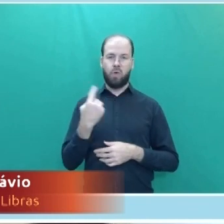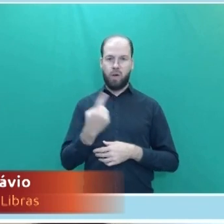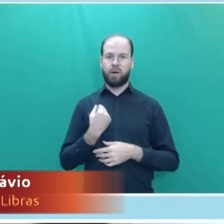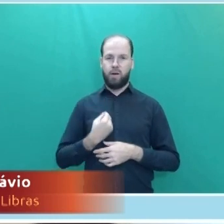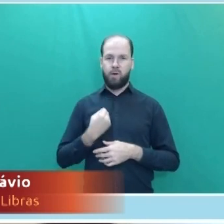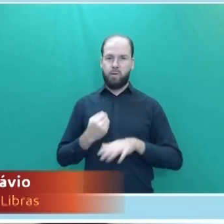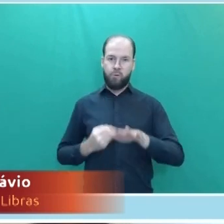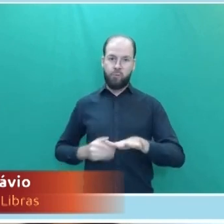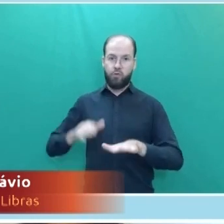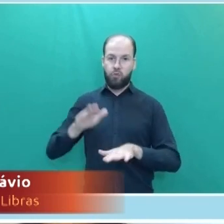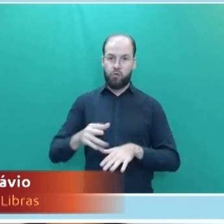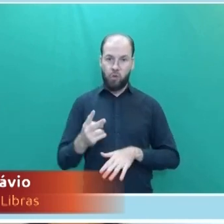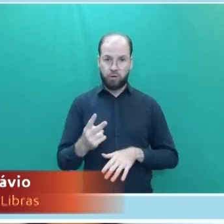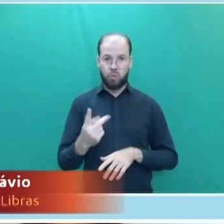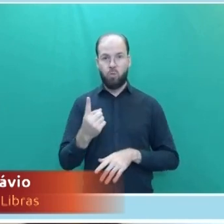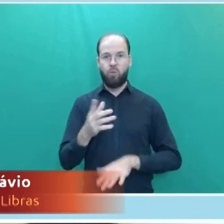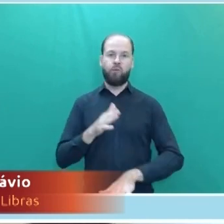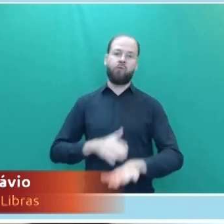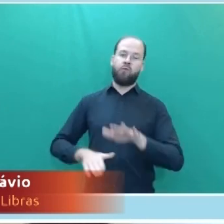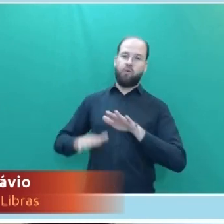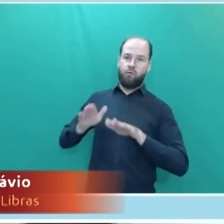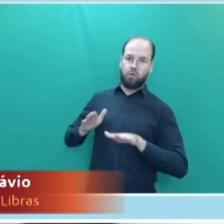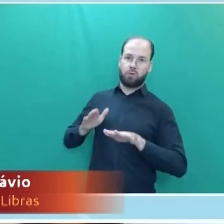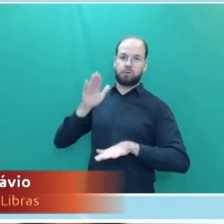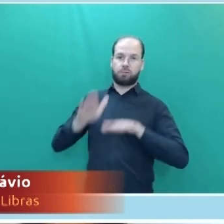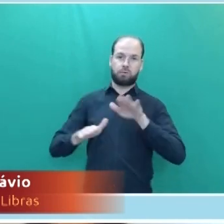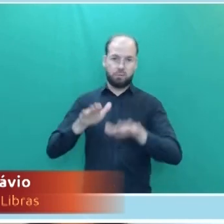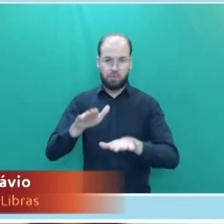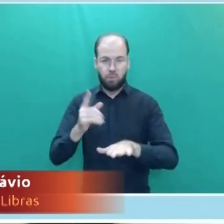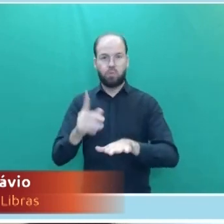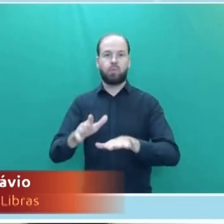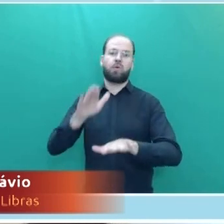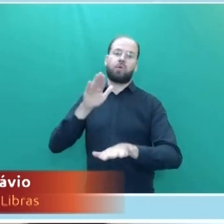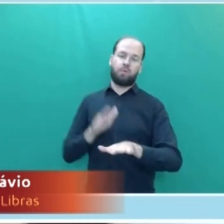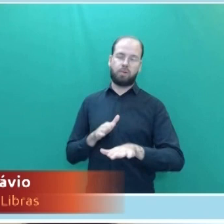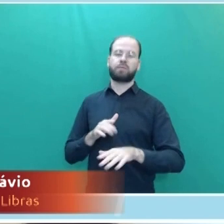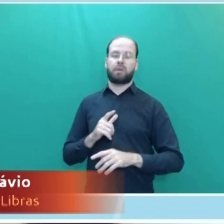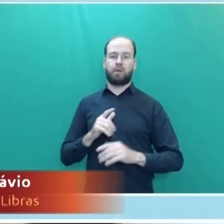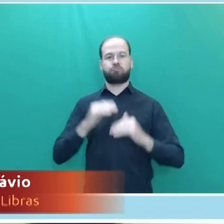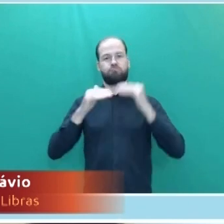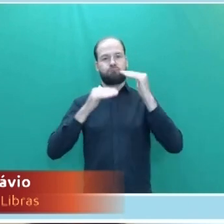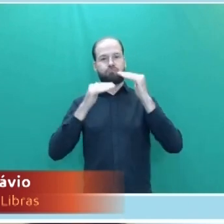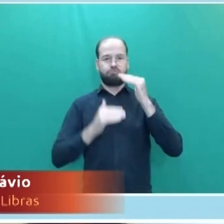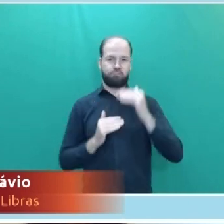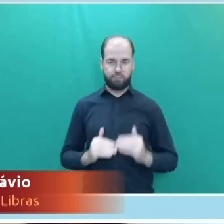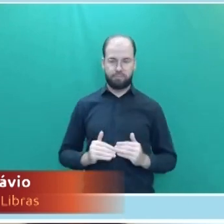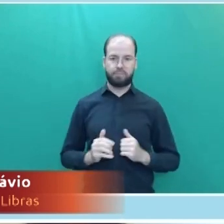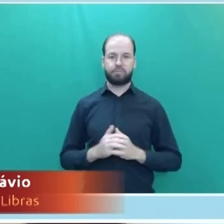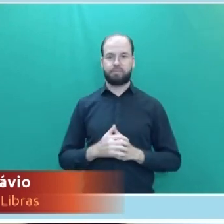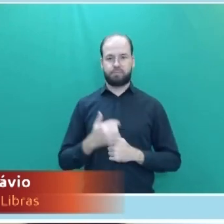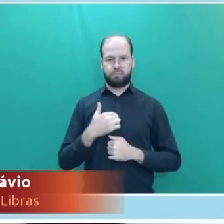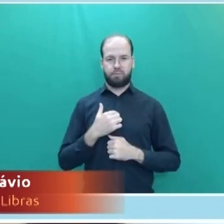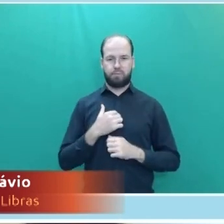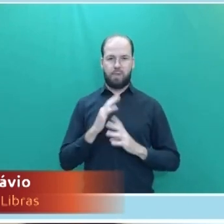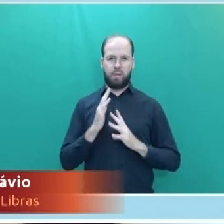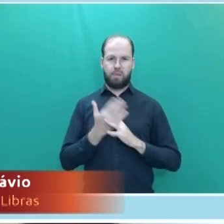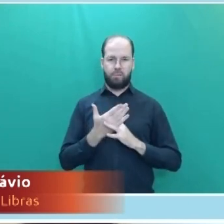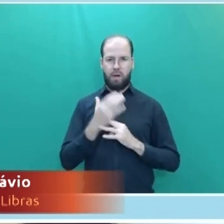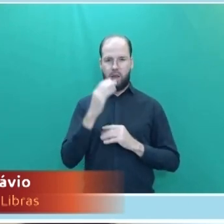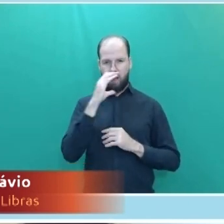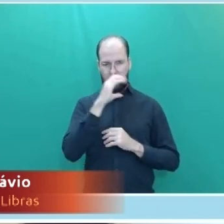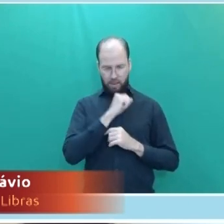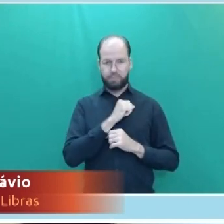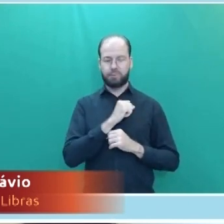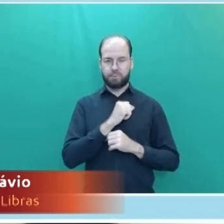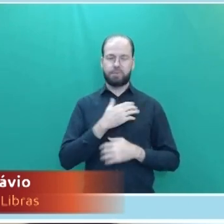um atrás. Dá mais 2 passos e volta um atrás. Eu acho que é por aí. Bom, eu vou fazer um intervalo bem rapidinho, mas